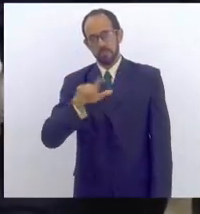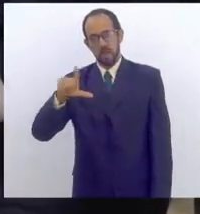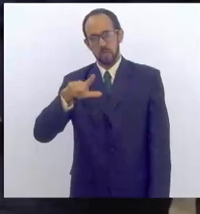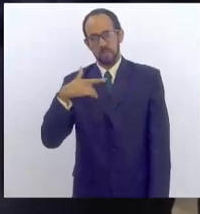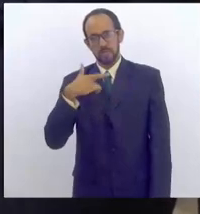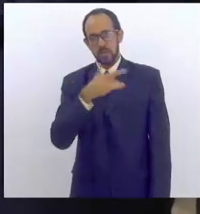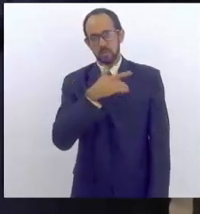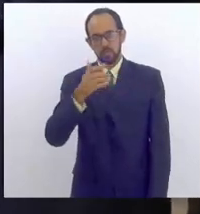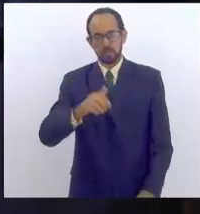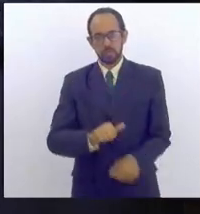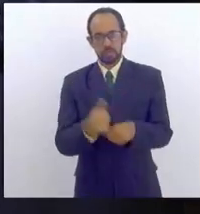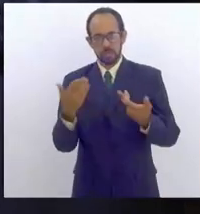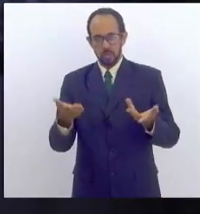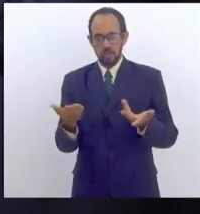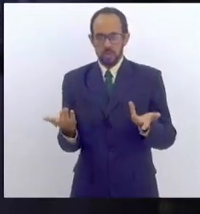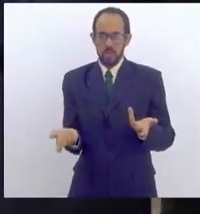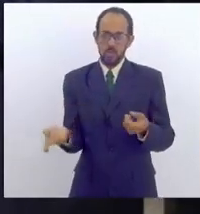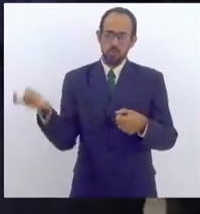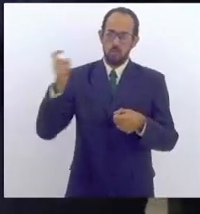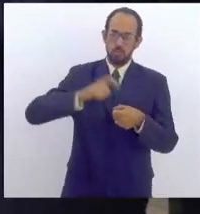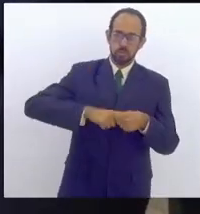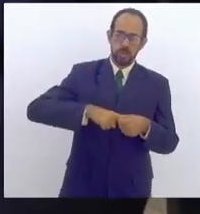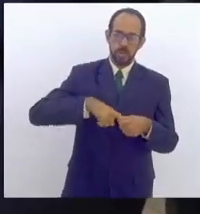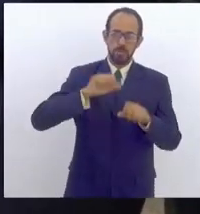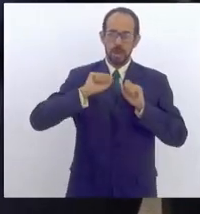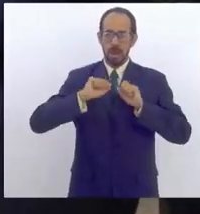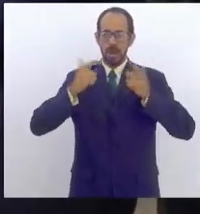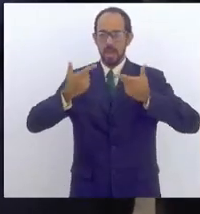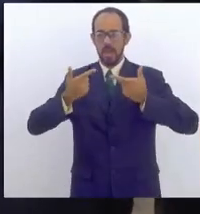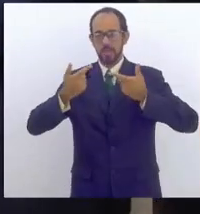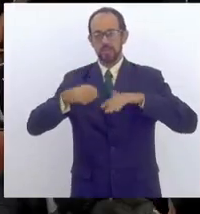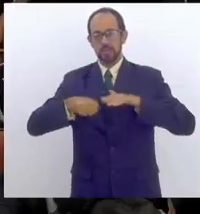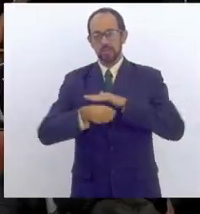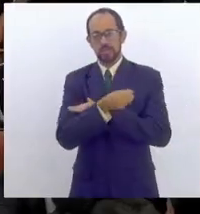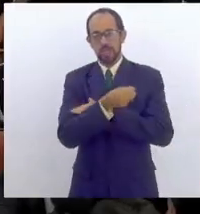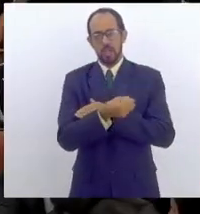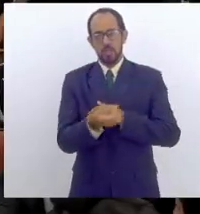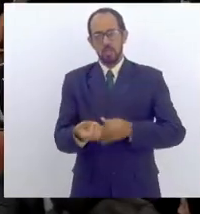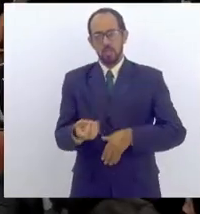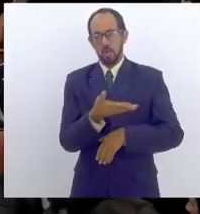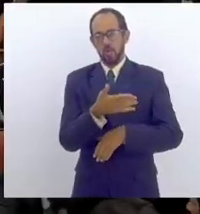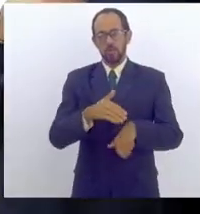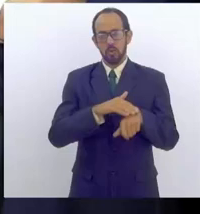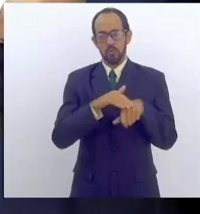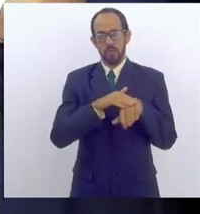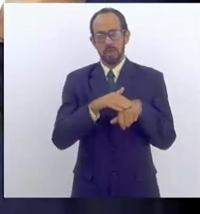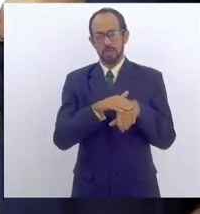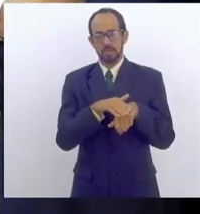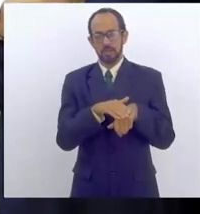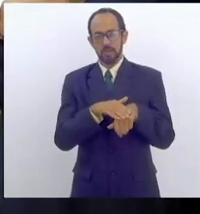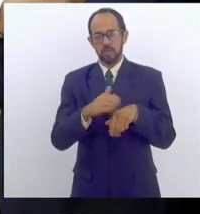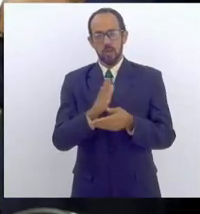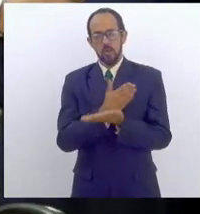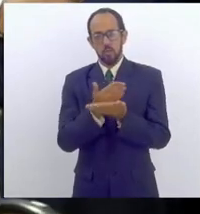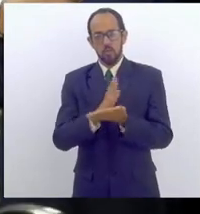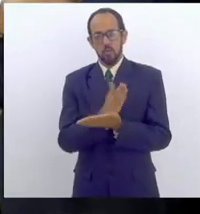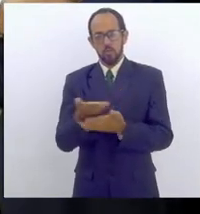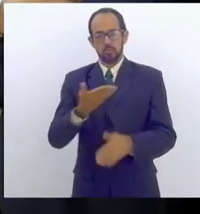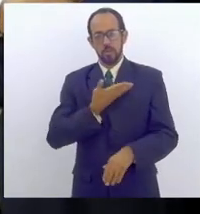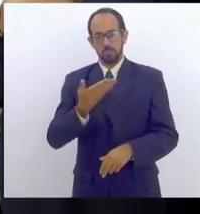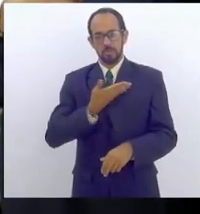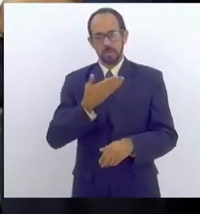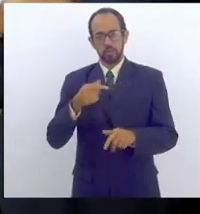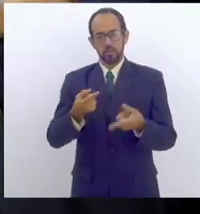que eu retornei à LERJ no fim desse mandato, em conversa com alguns amigos, companheiros deputados do